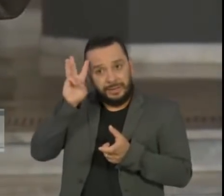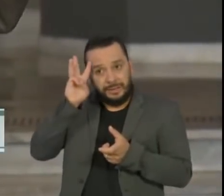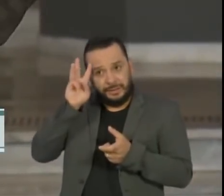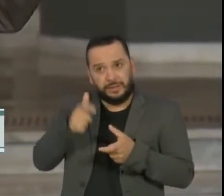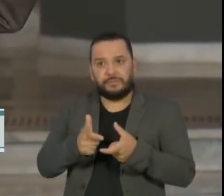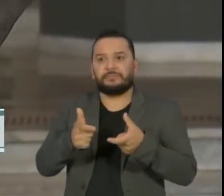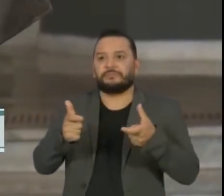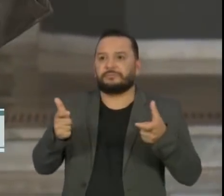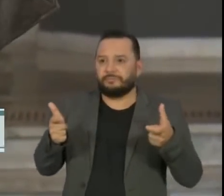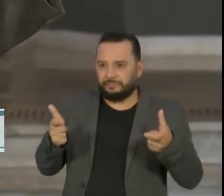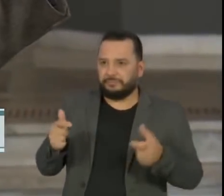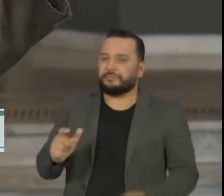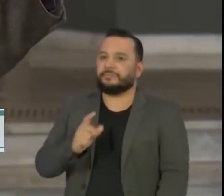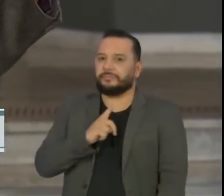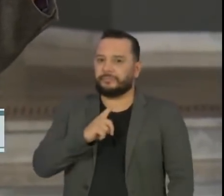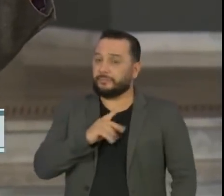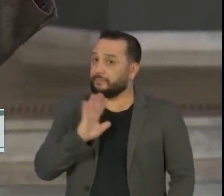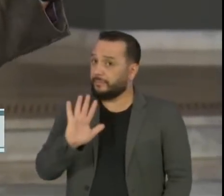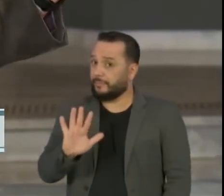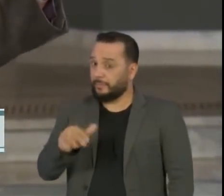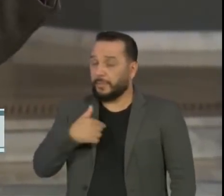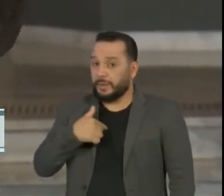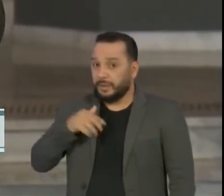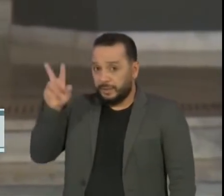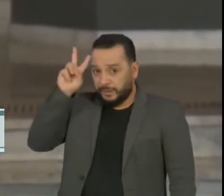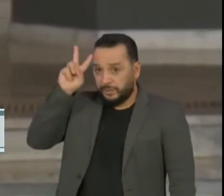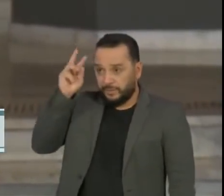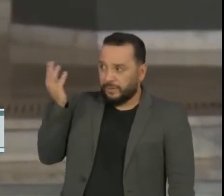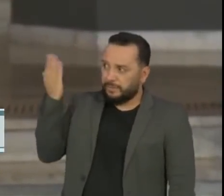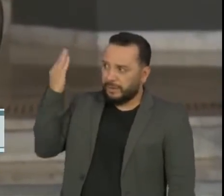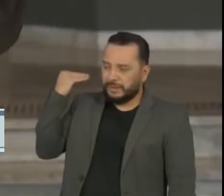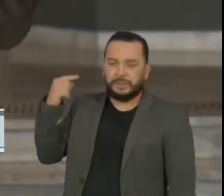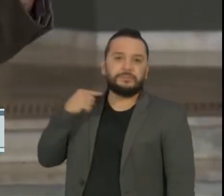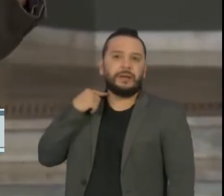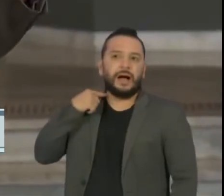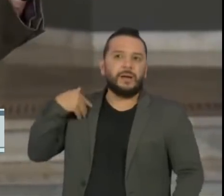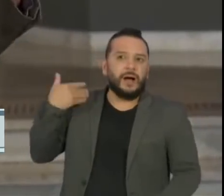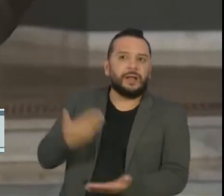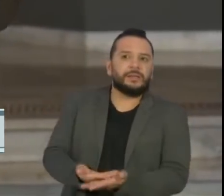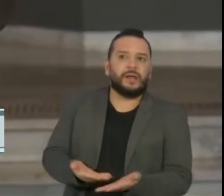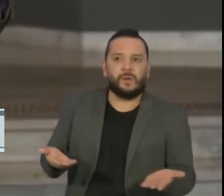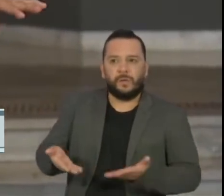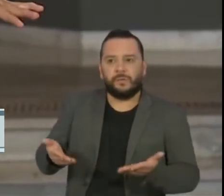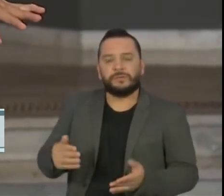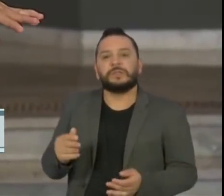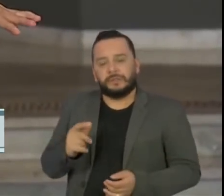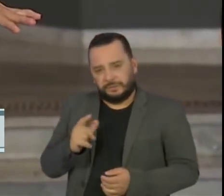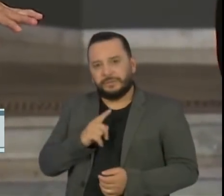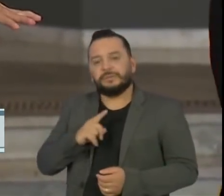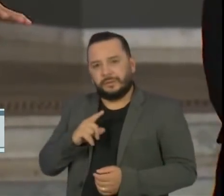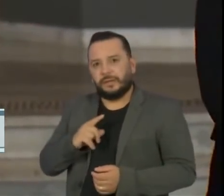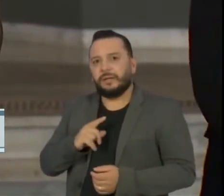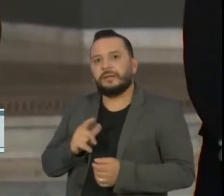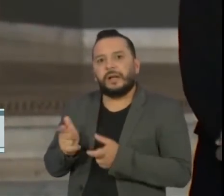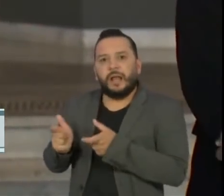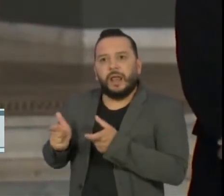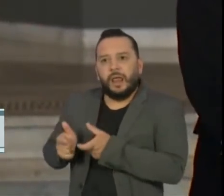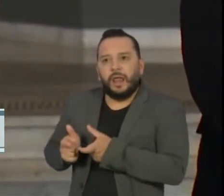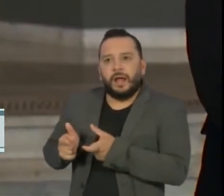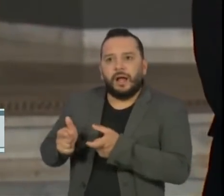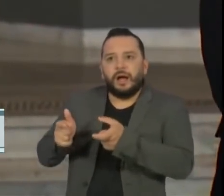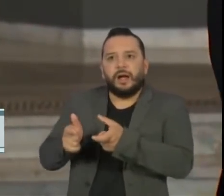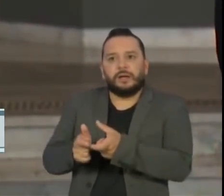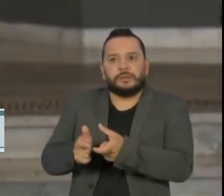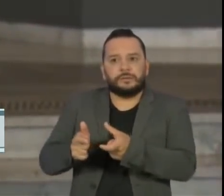Mas mesmo comparando com as segundas-feiras anteriores, de maio para cá, nunca foi tão baixo quanto foi o de ontem.